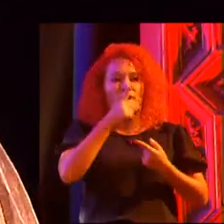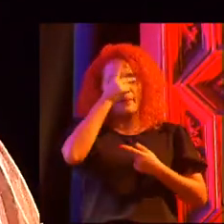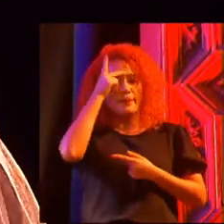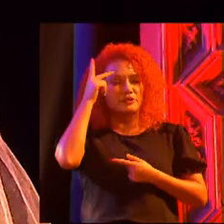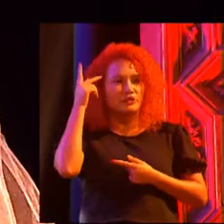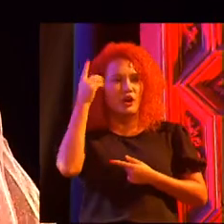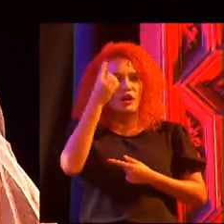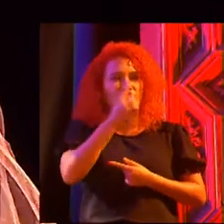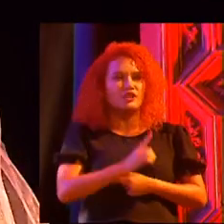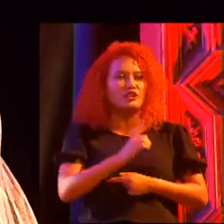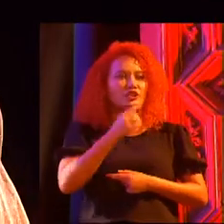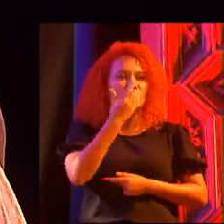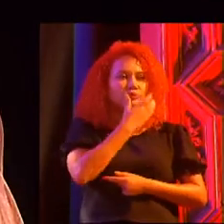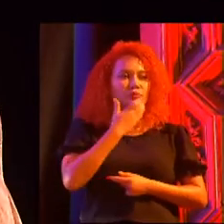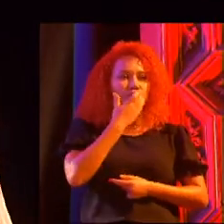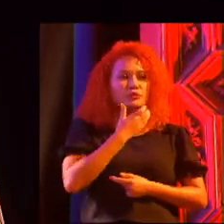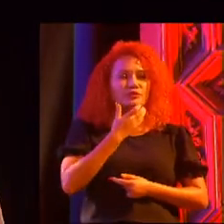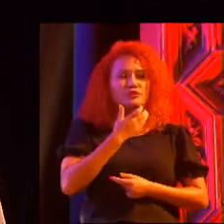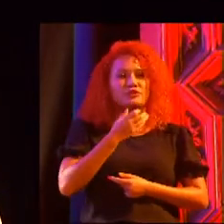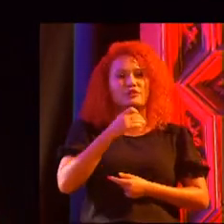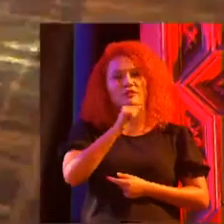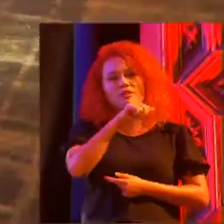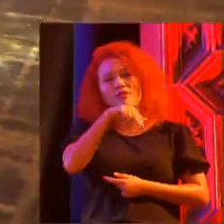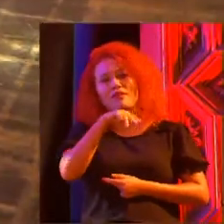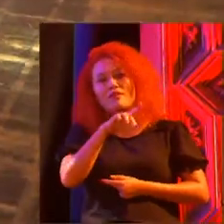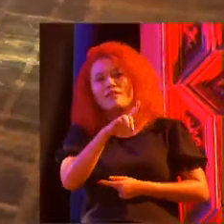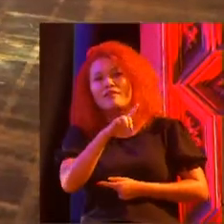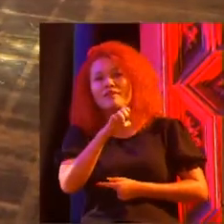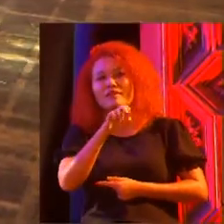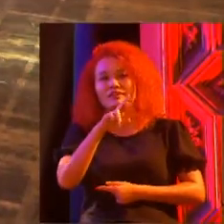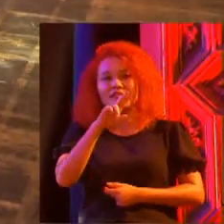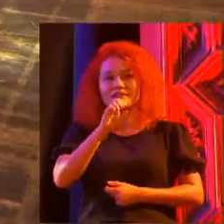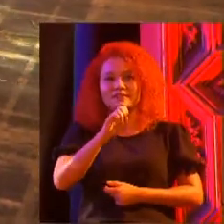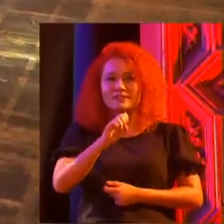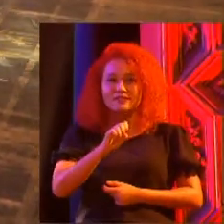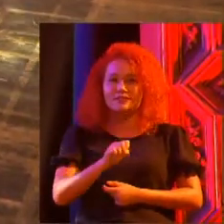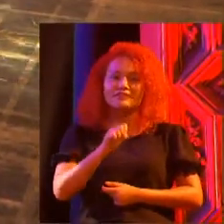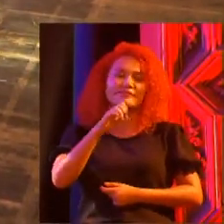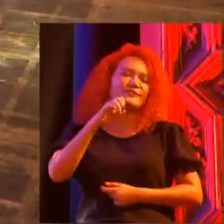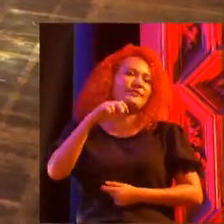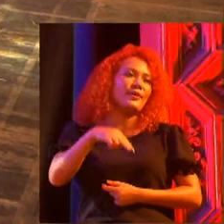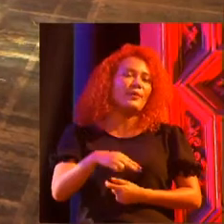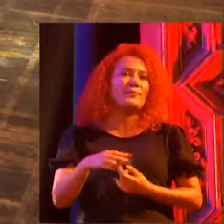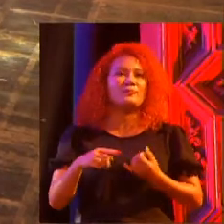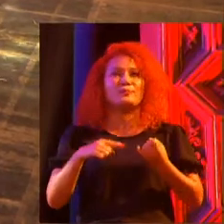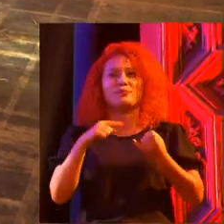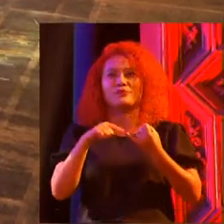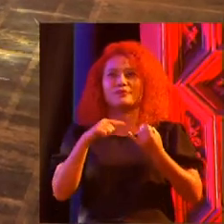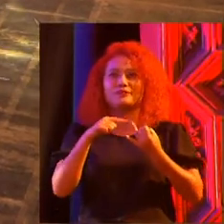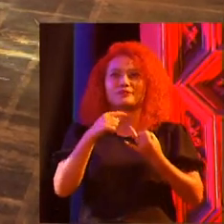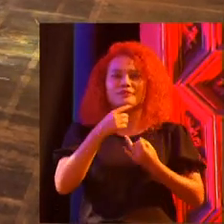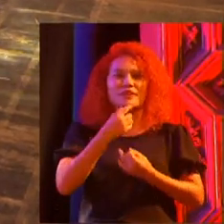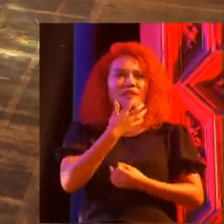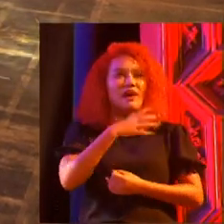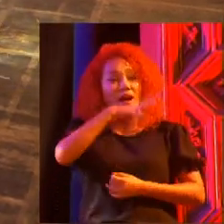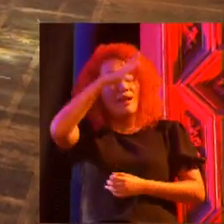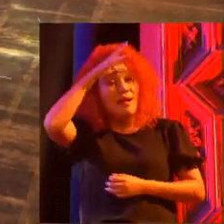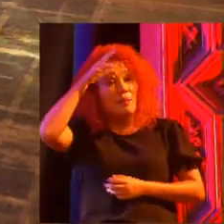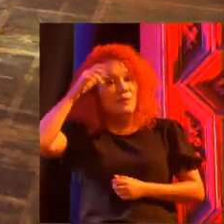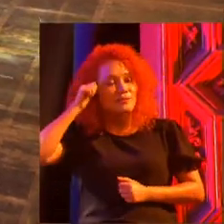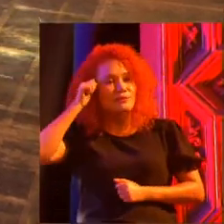musicais, Anderson Dourado, Júnior Castro, dois grandes, grandes músicos da nossa região, da nossa